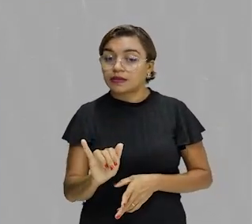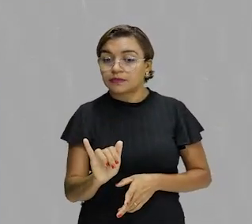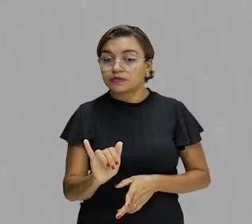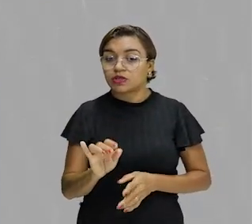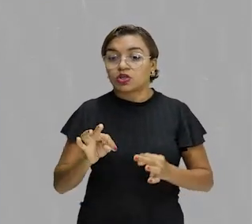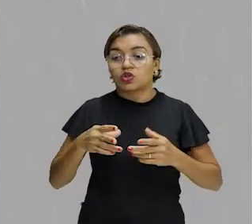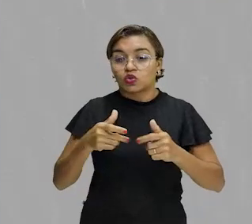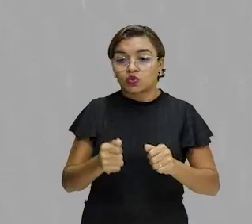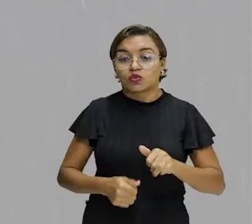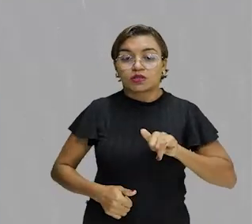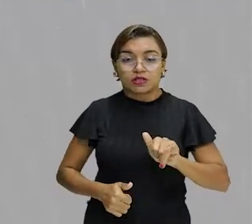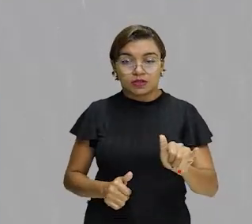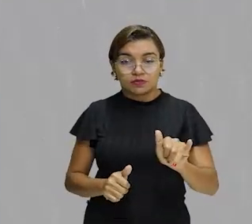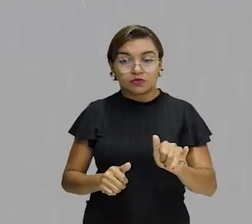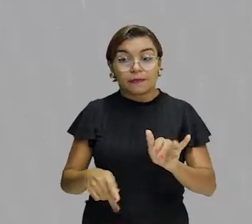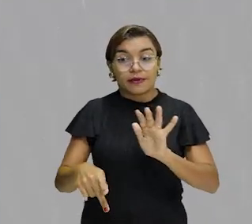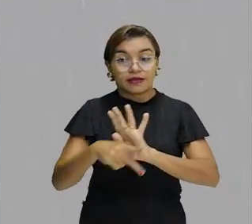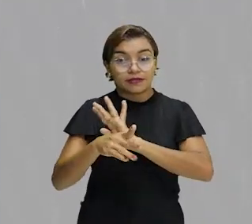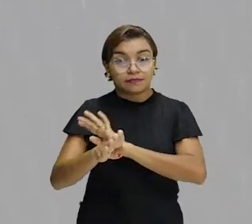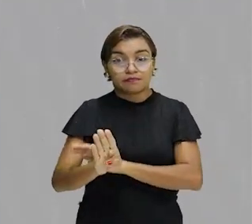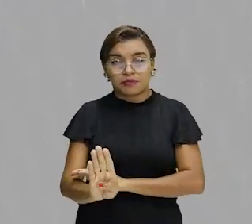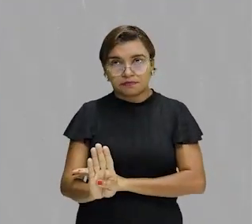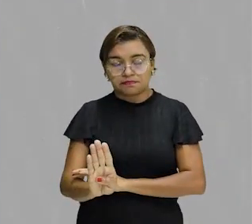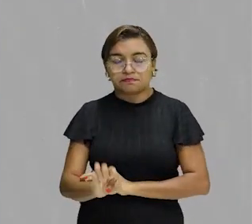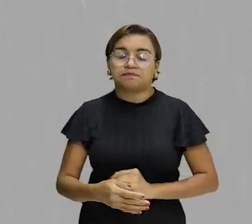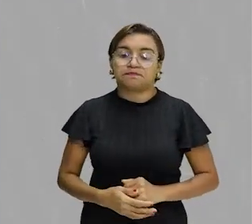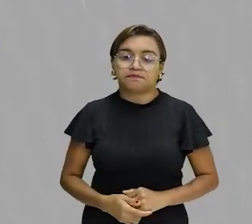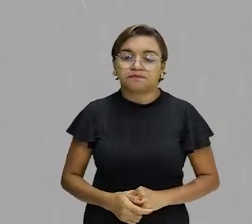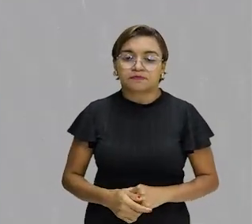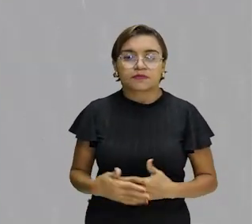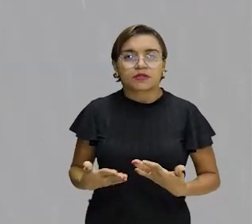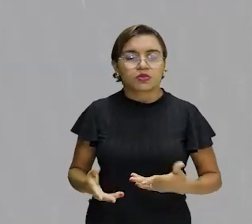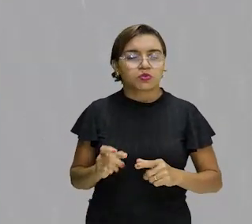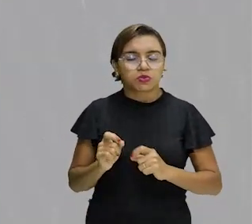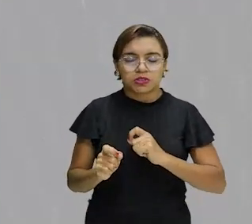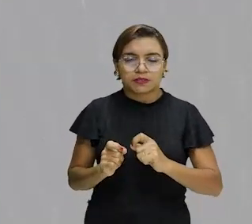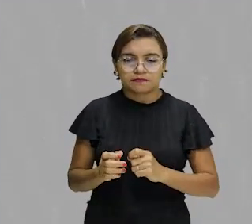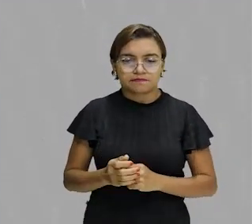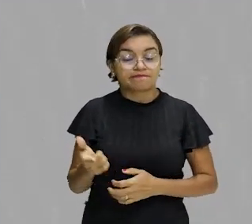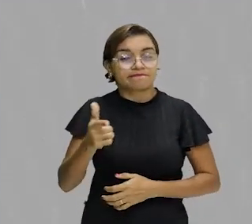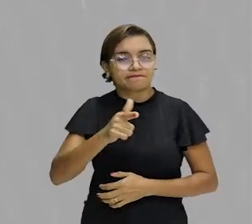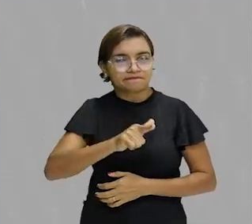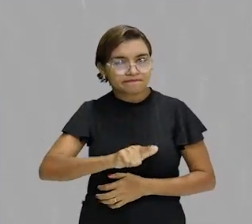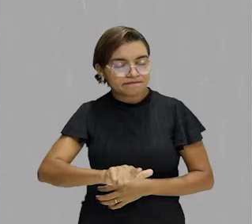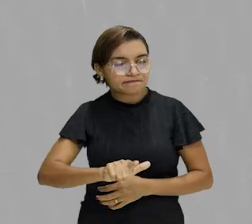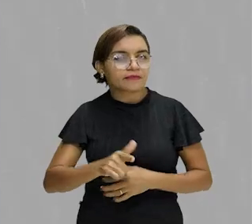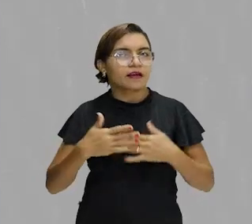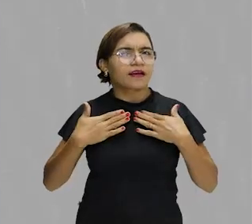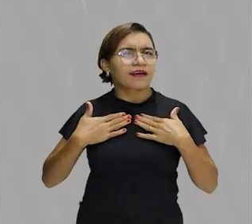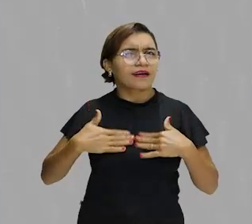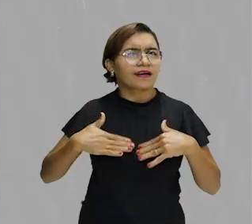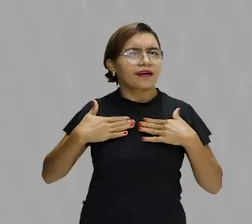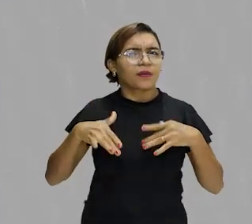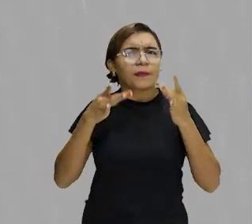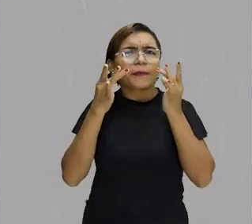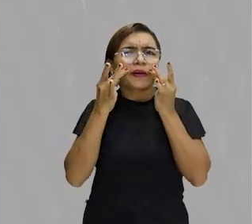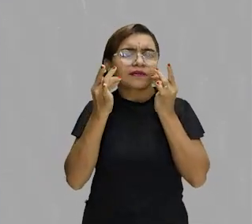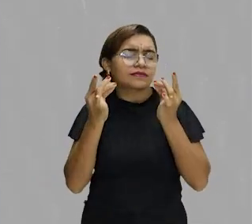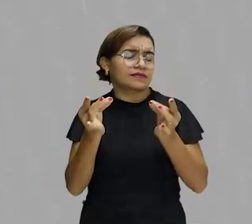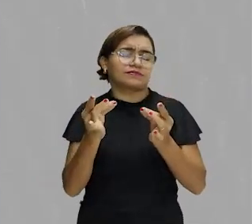f. E eu tenho também, tá, a g, que é a f a menos 1,